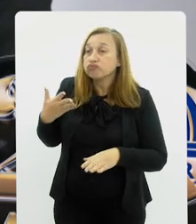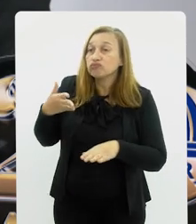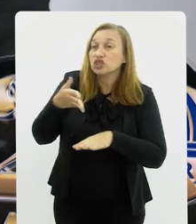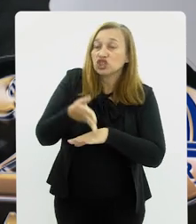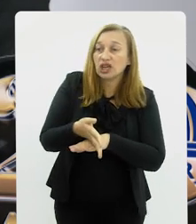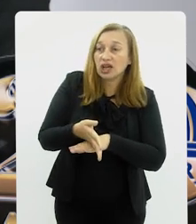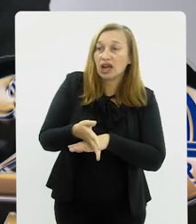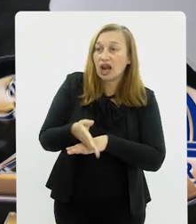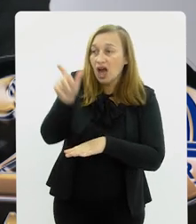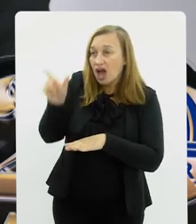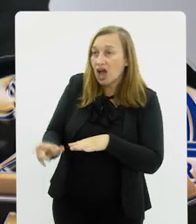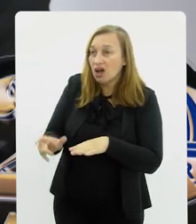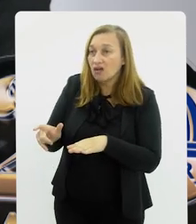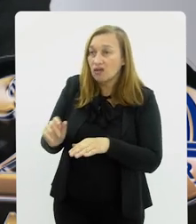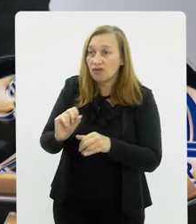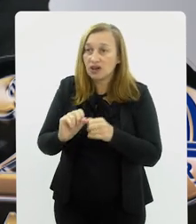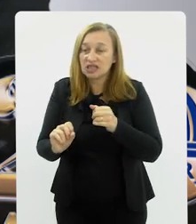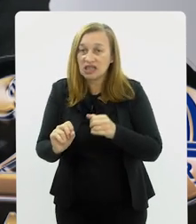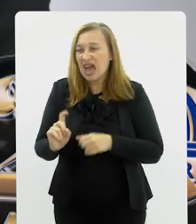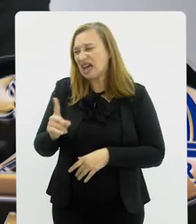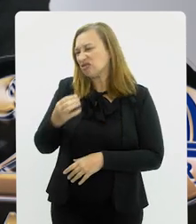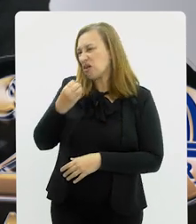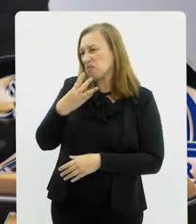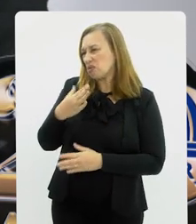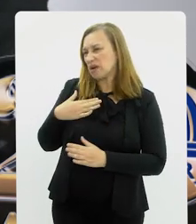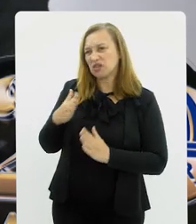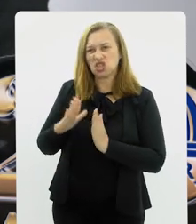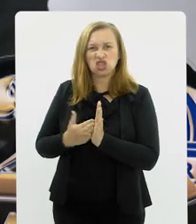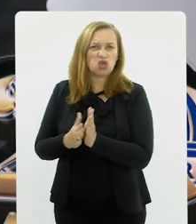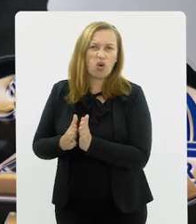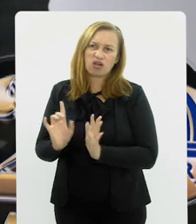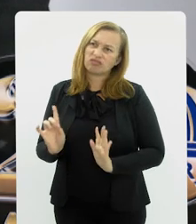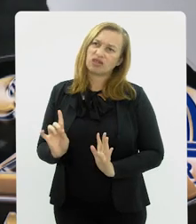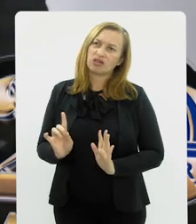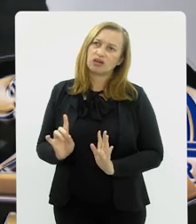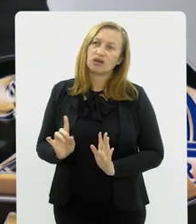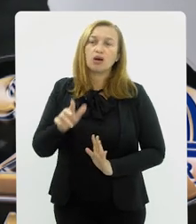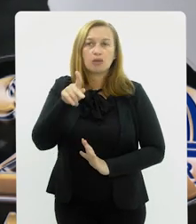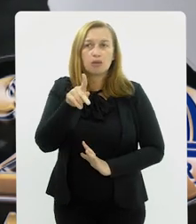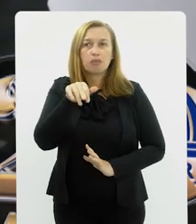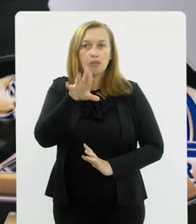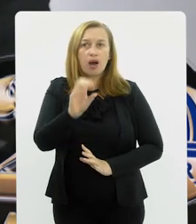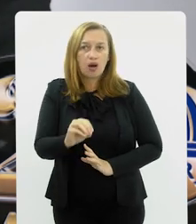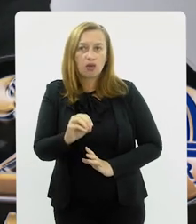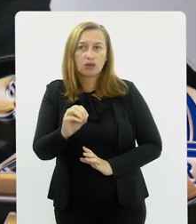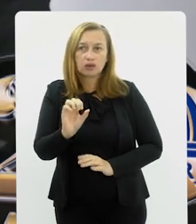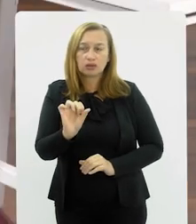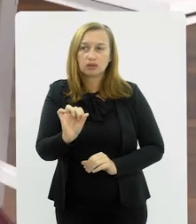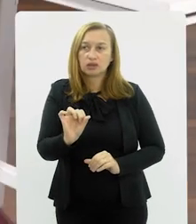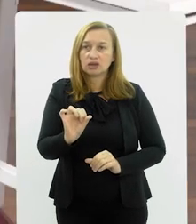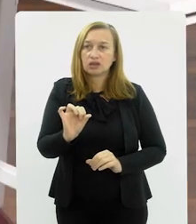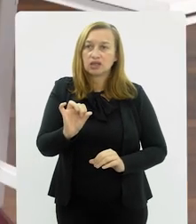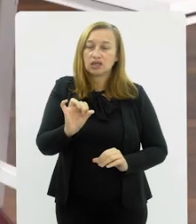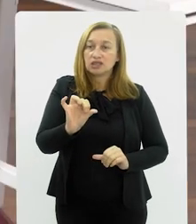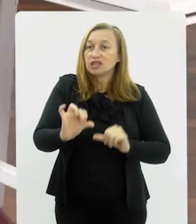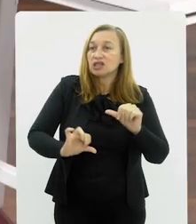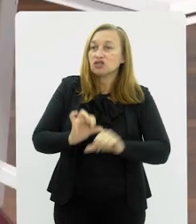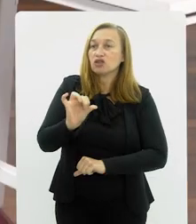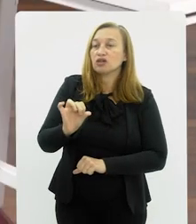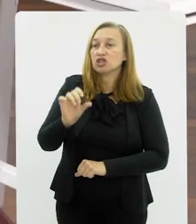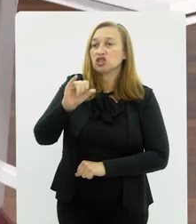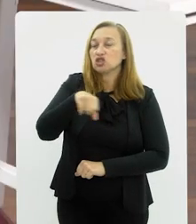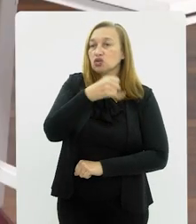cara chega lá, quer fazer uma coisa, o dirigente, isso aí não é bom para a minha escola, meu, que isso? O Paulo Barros virou o Joãozinho 30 da época atual, né? Hoje em